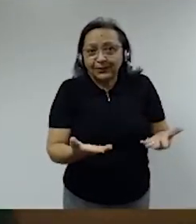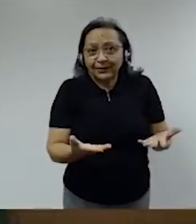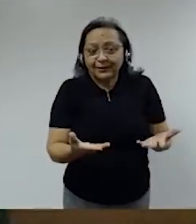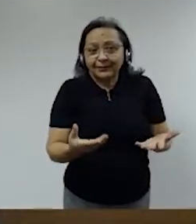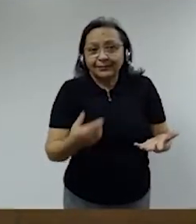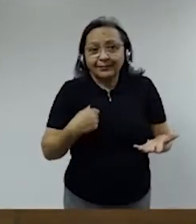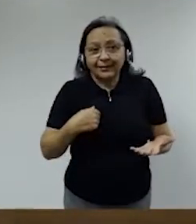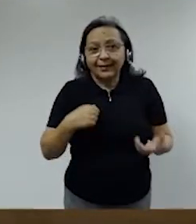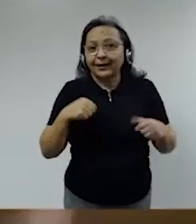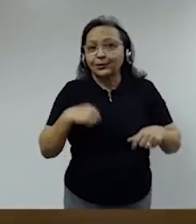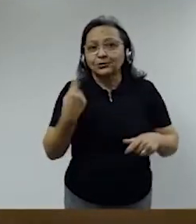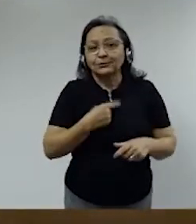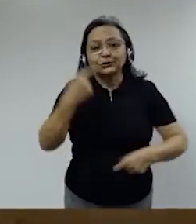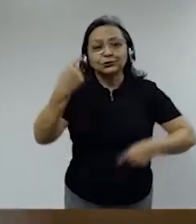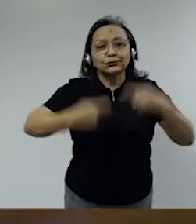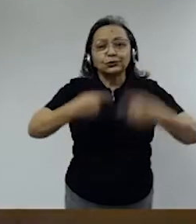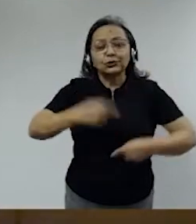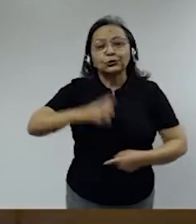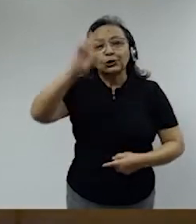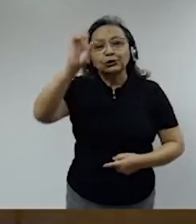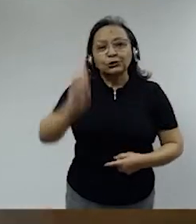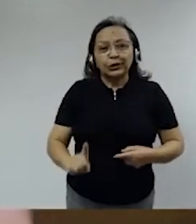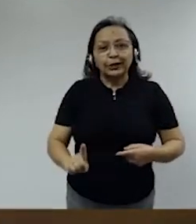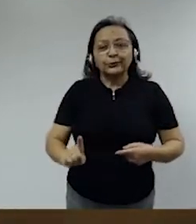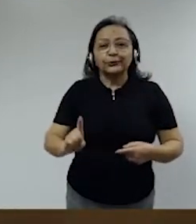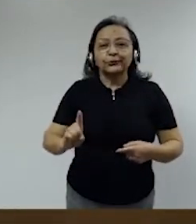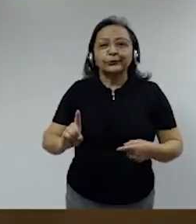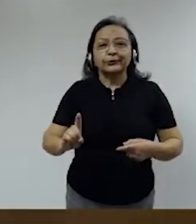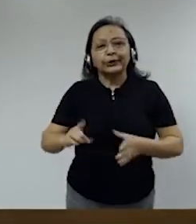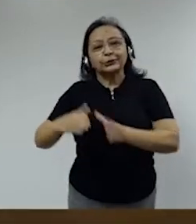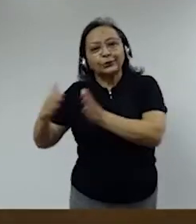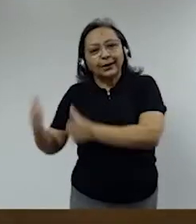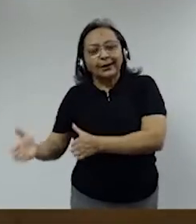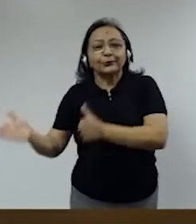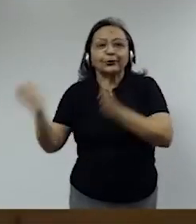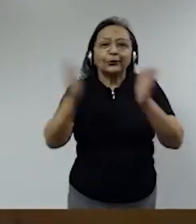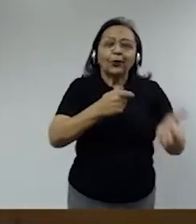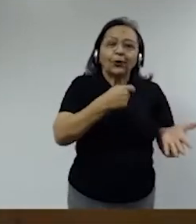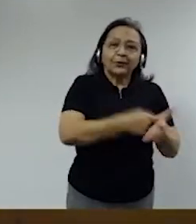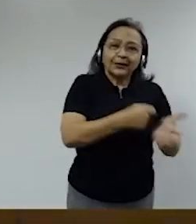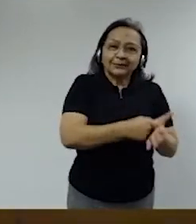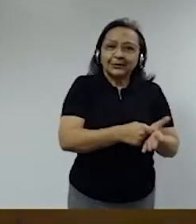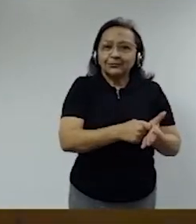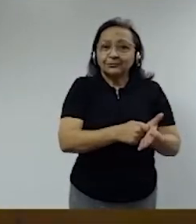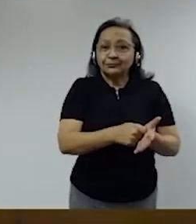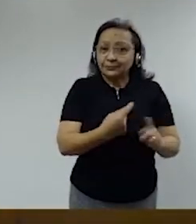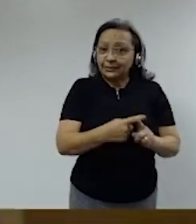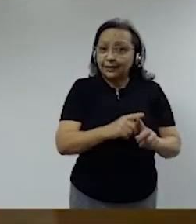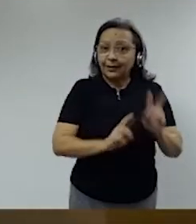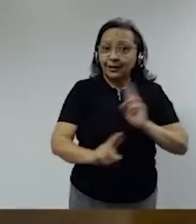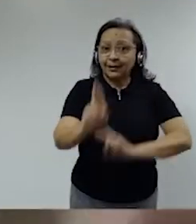de direitos e deveres, nessa relação dinâmica, né, e dialógica que tem que haver entre o médico e o paciente, tanto o direito